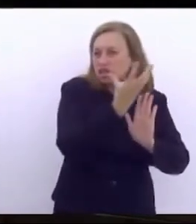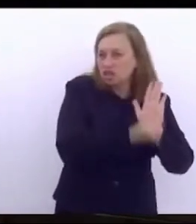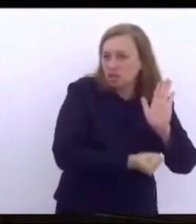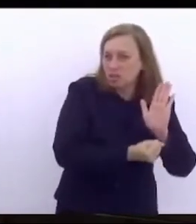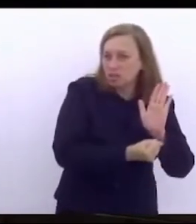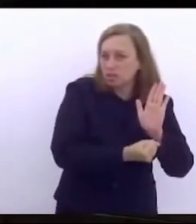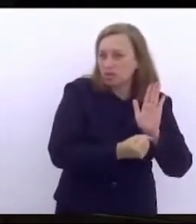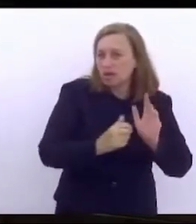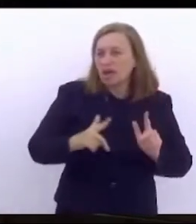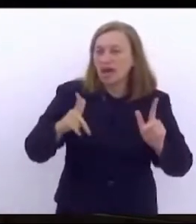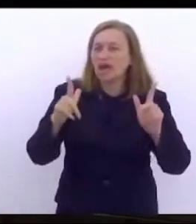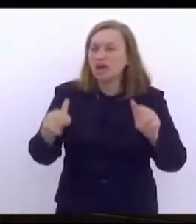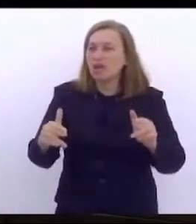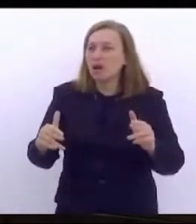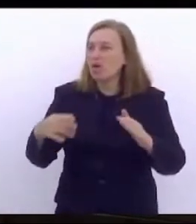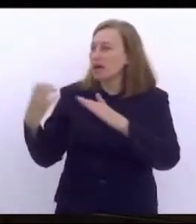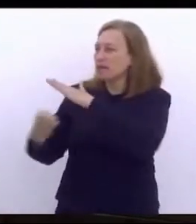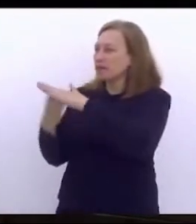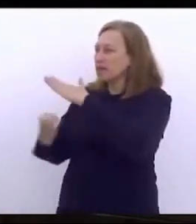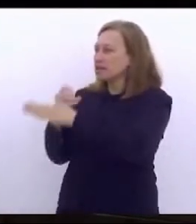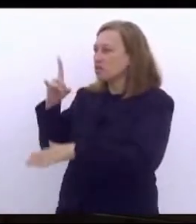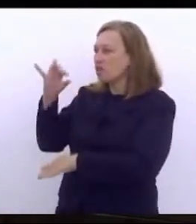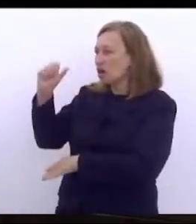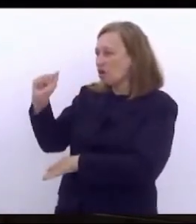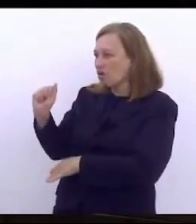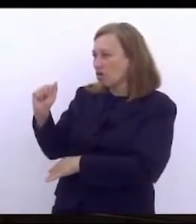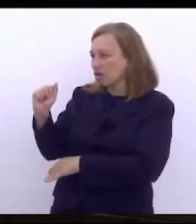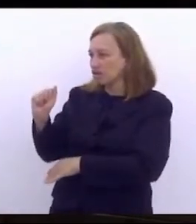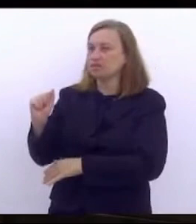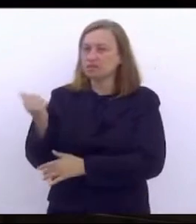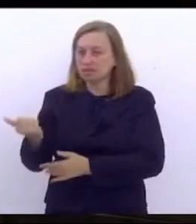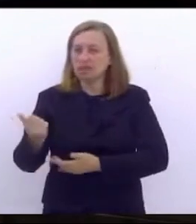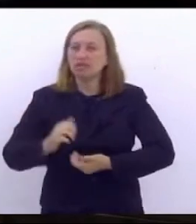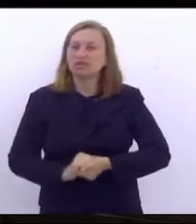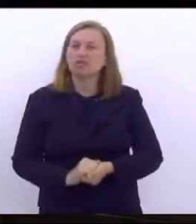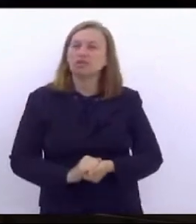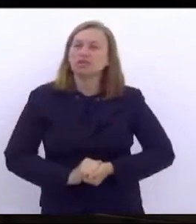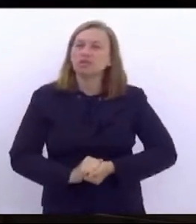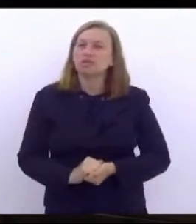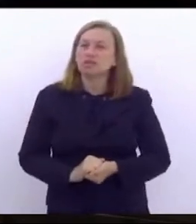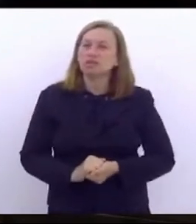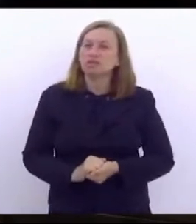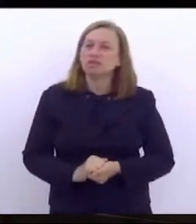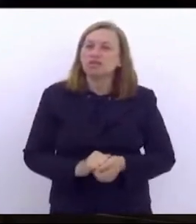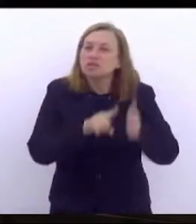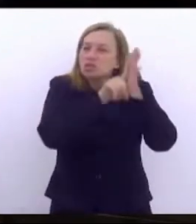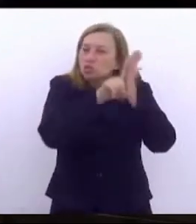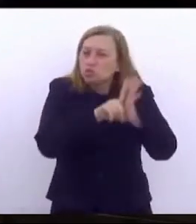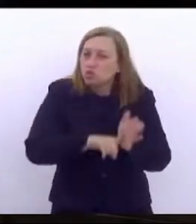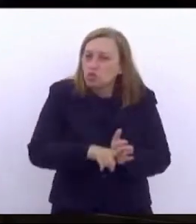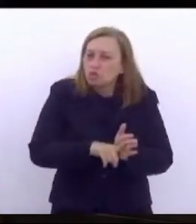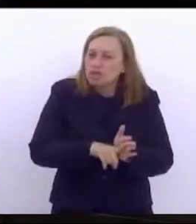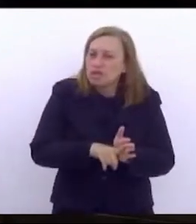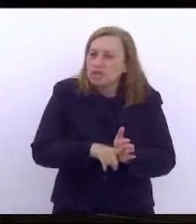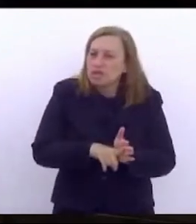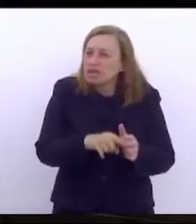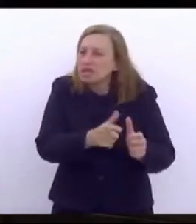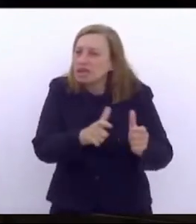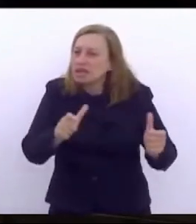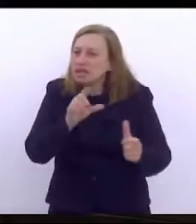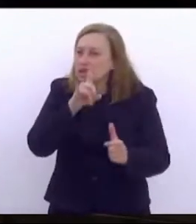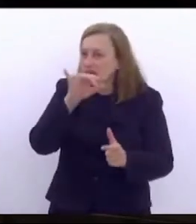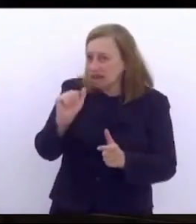pela Coca-Cola. E além de fundado pela maior clínica de abortos, ele era uma divisão de pesquisa da clínica,